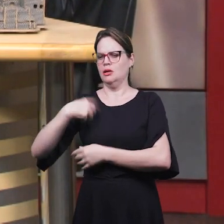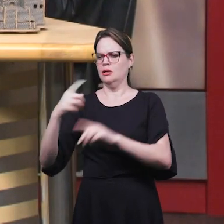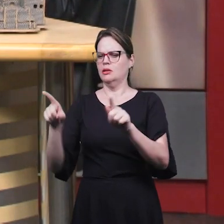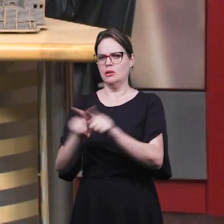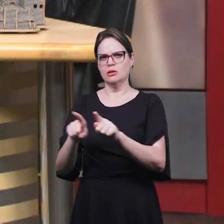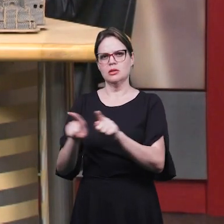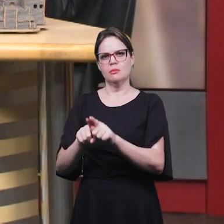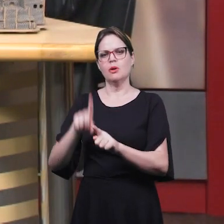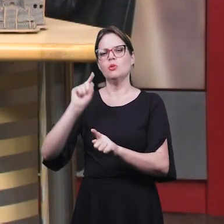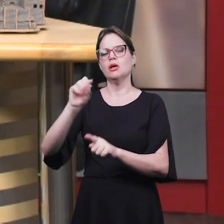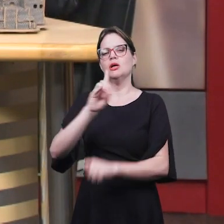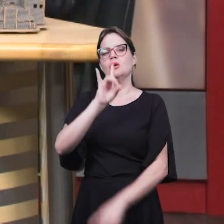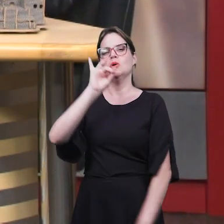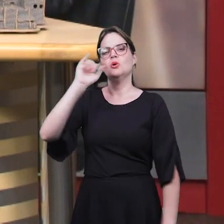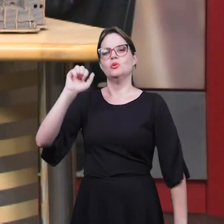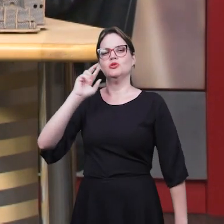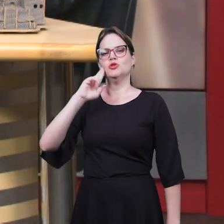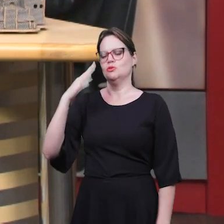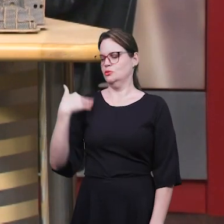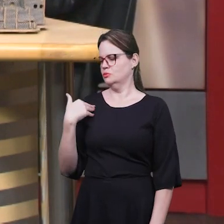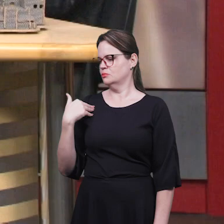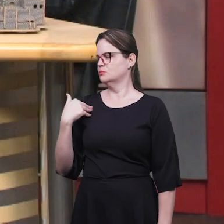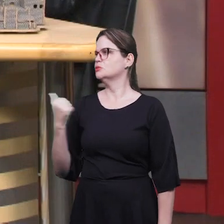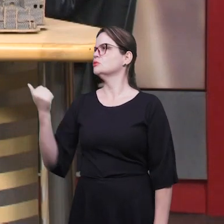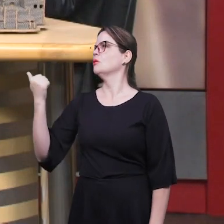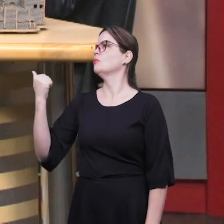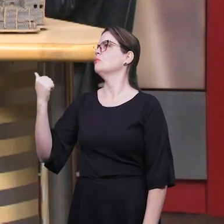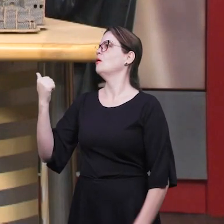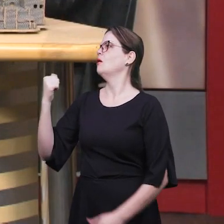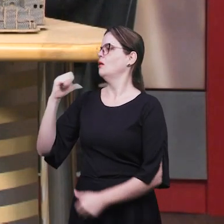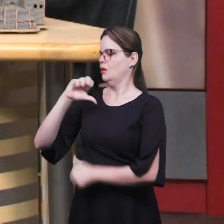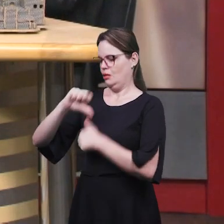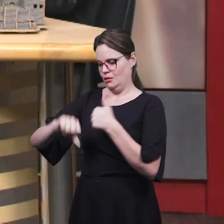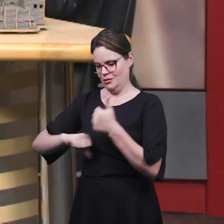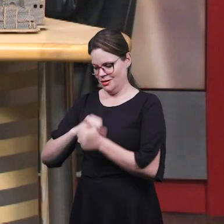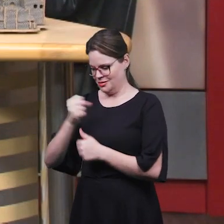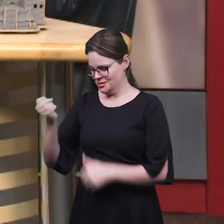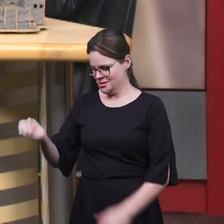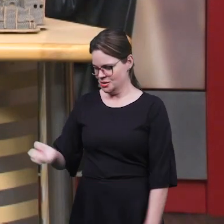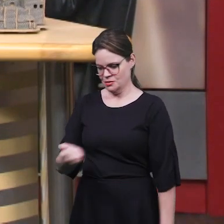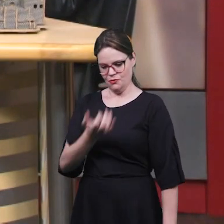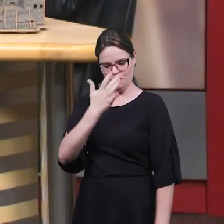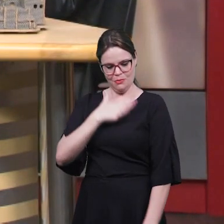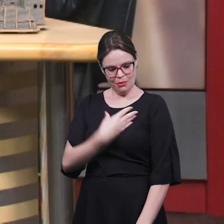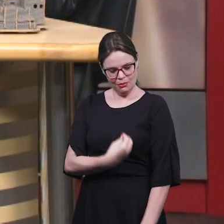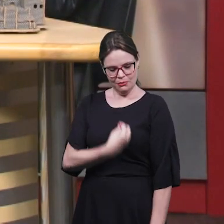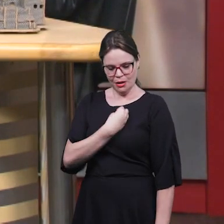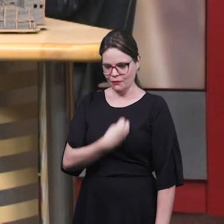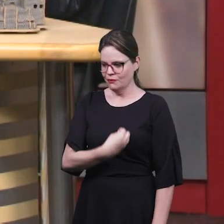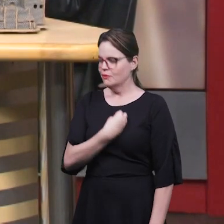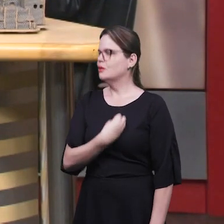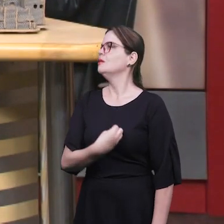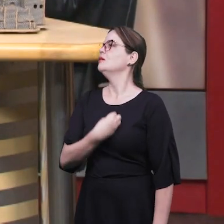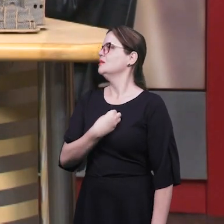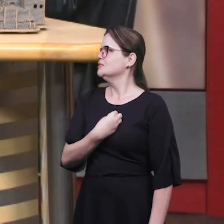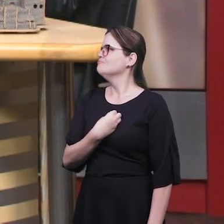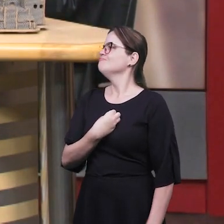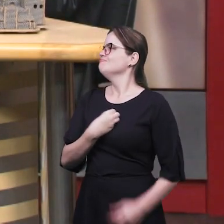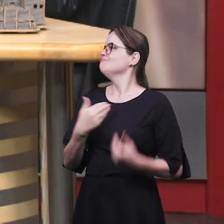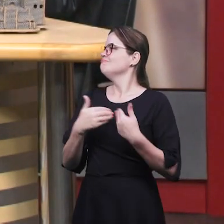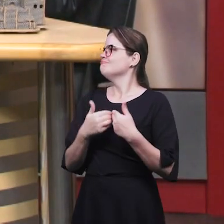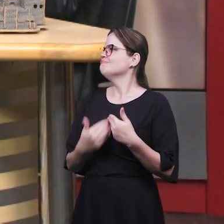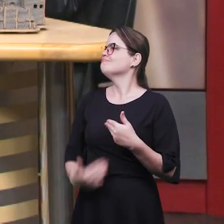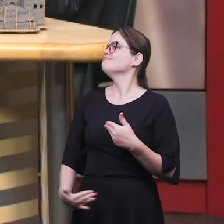dia também o Senhor tocou a nossa vida, mudou o nosso caminhar, e agora